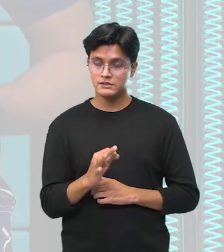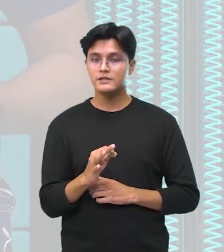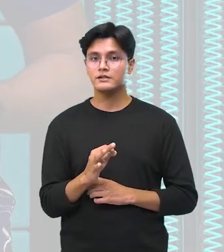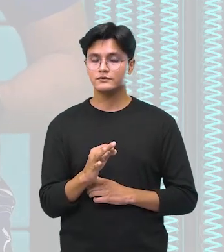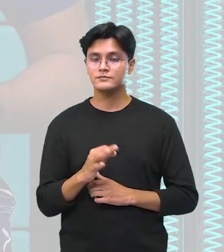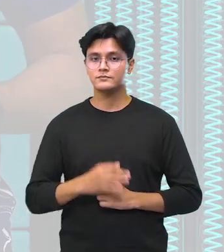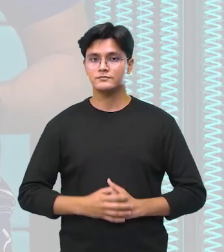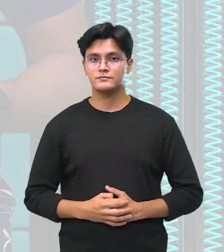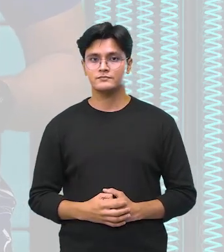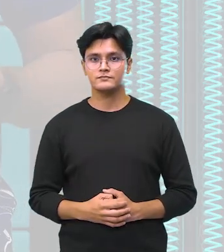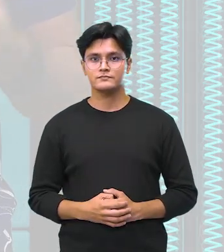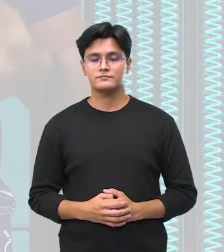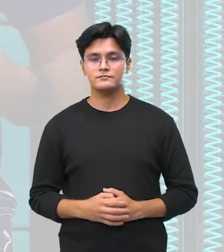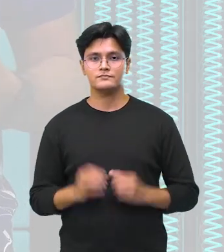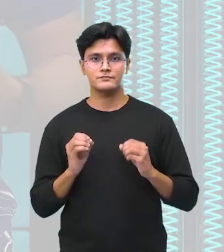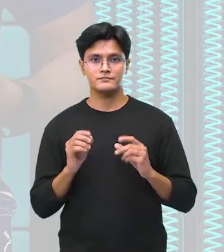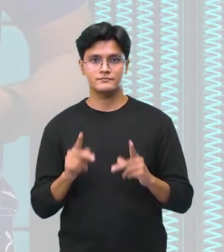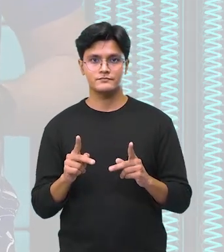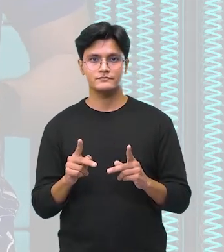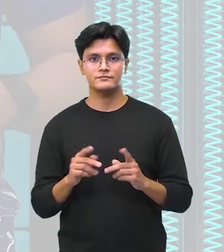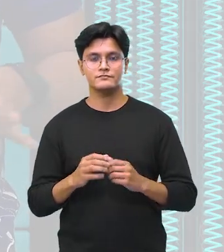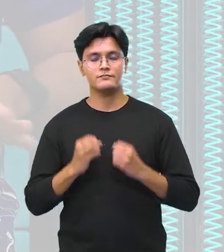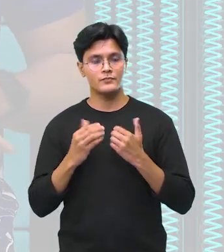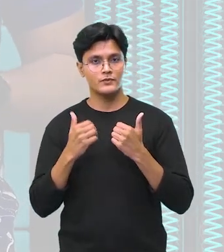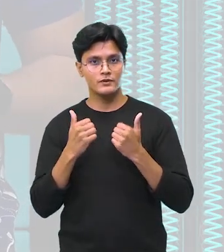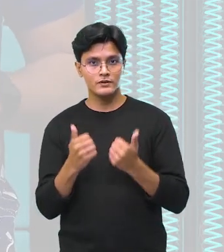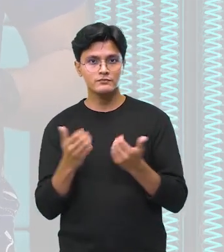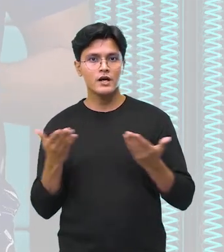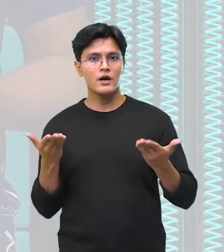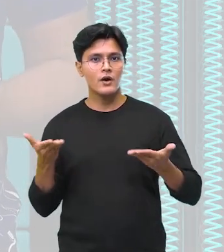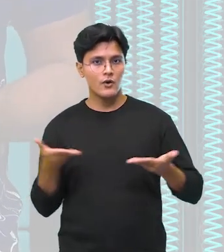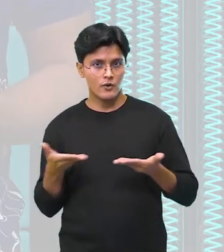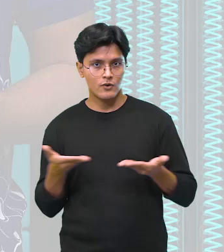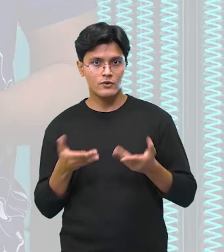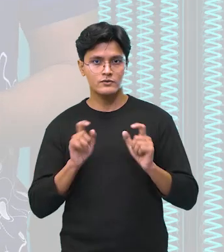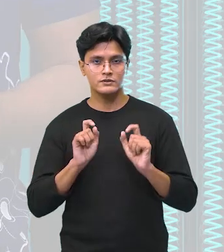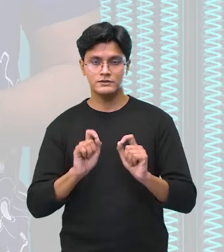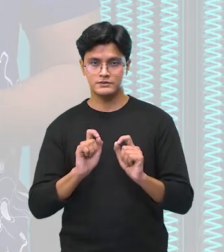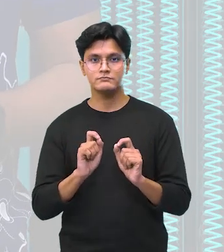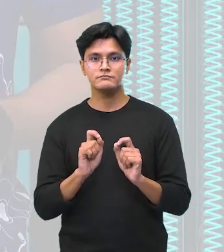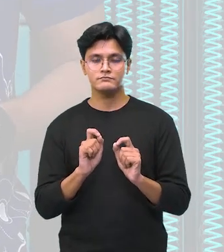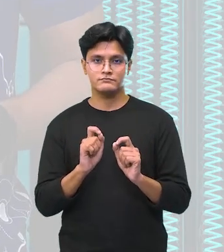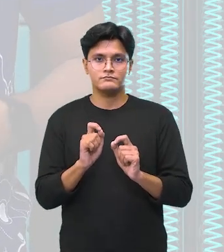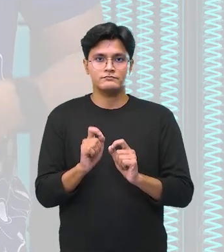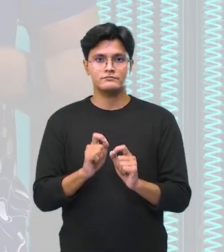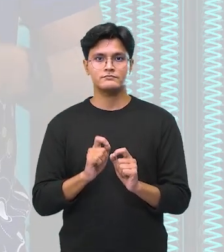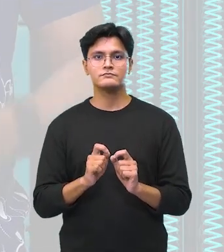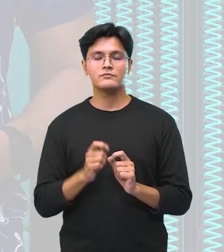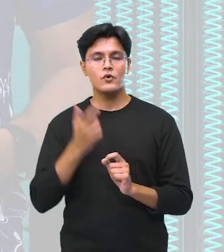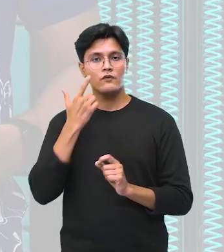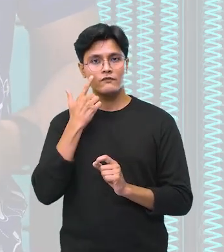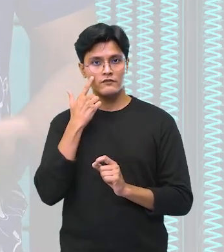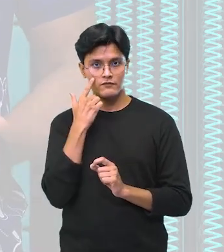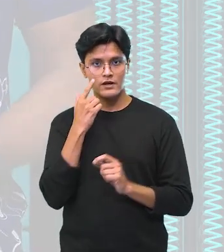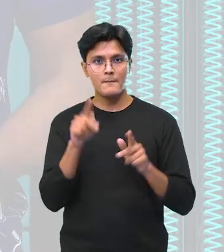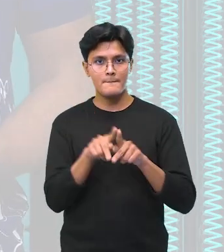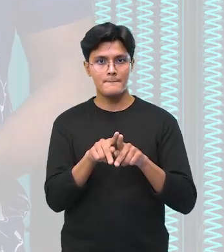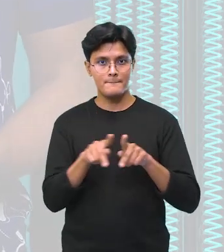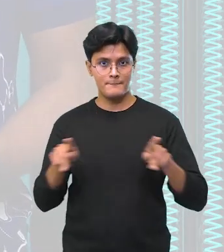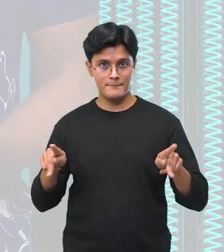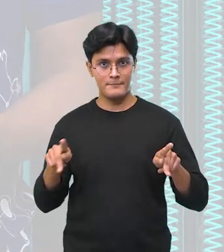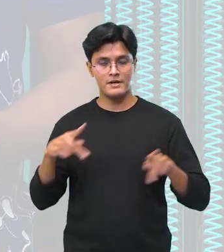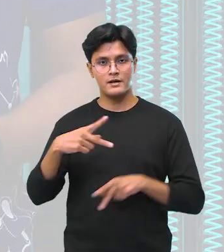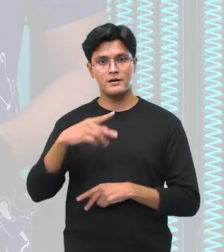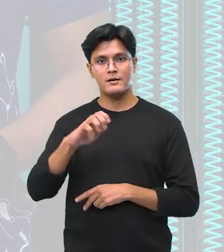o sentido do verbo, né? Modificando aí o sentido do verbo. Senão, elas não serão advérbios, ok?